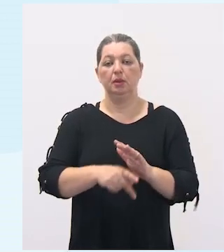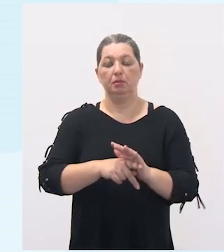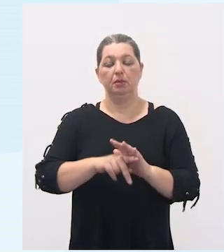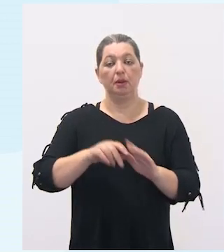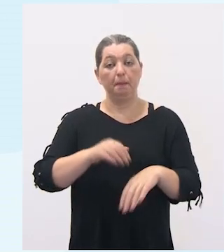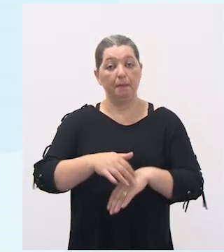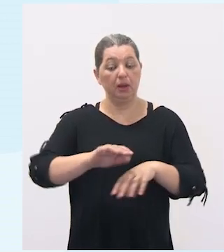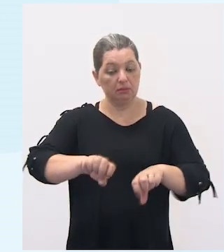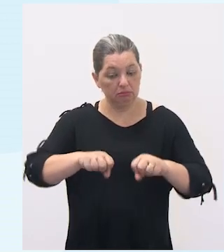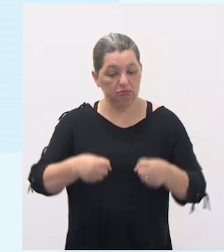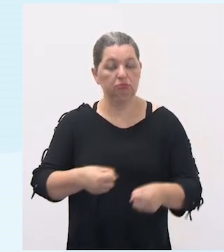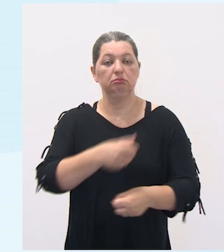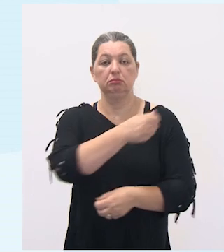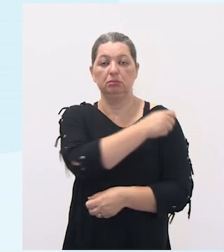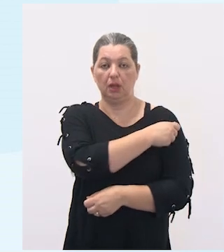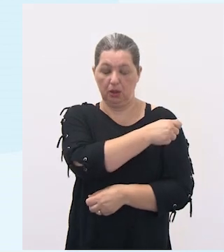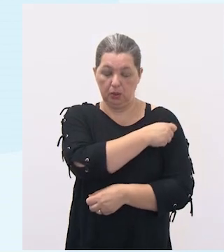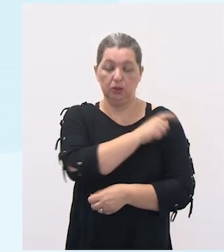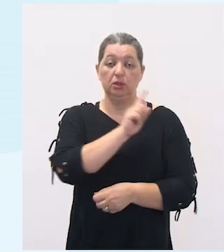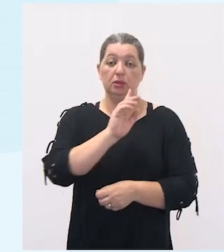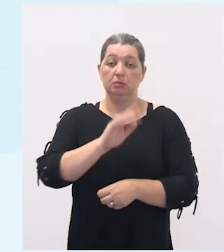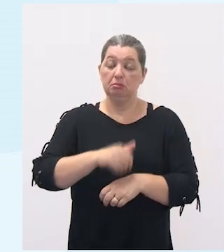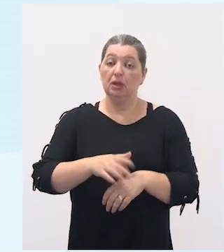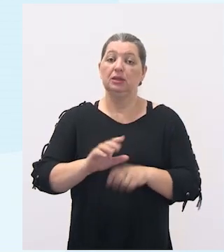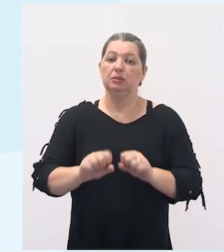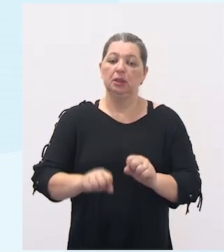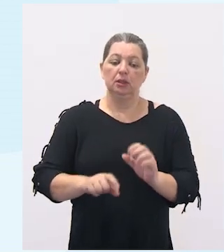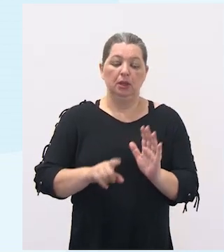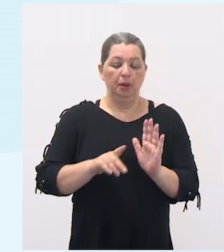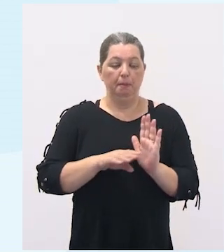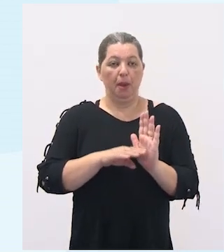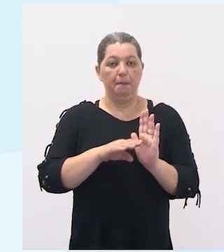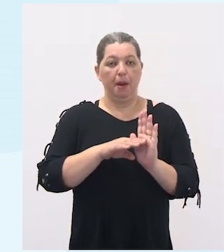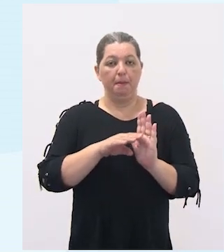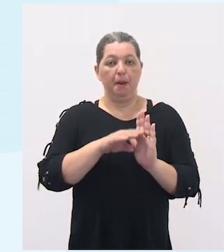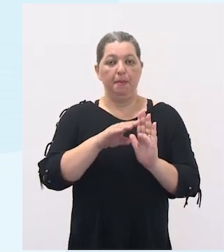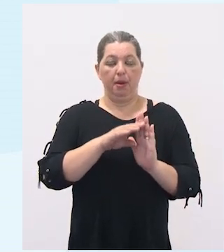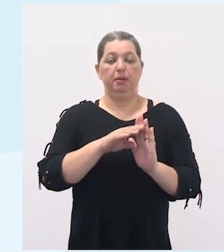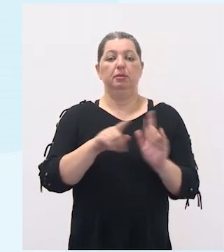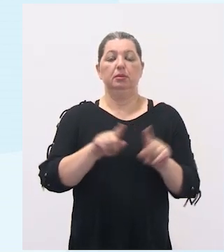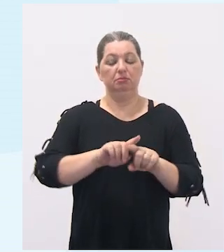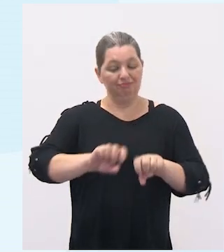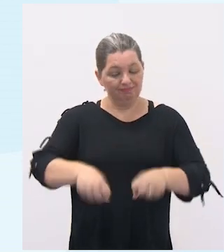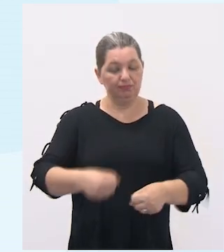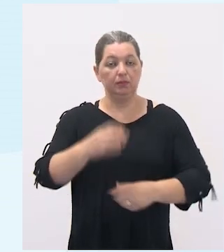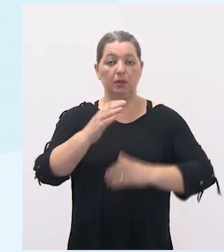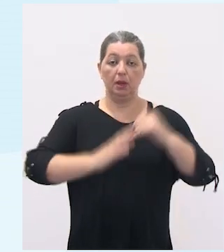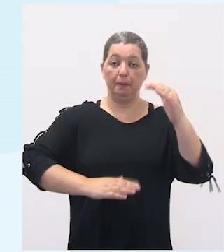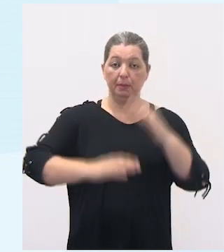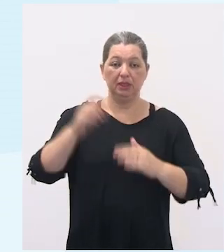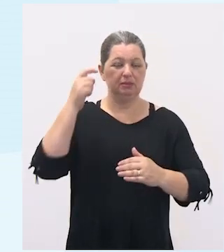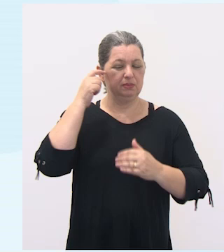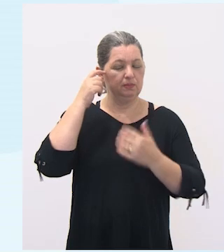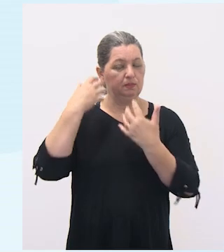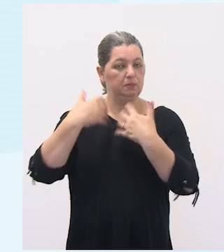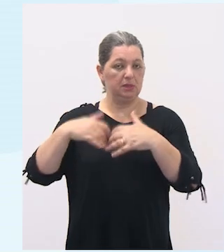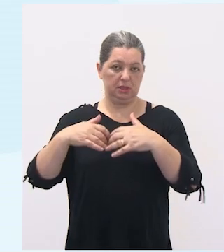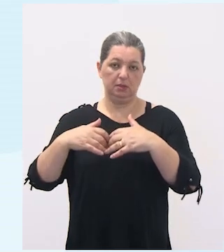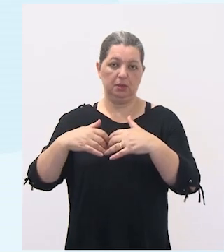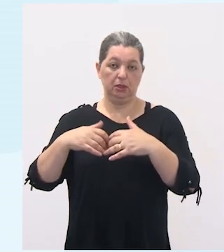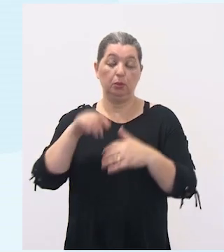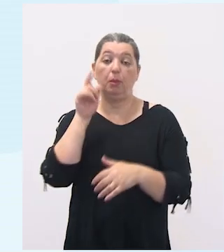aluno, mais sobe o nível de gradação e mais esse meu aluno exige dele mais habilidades de pensamento